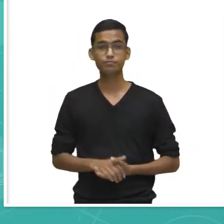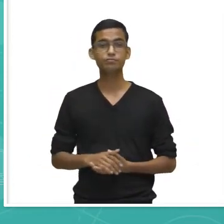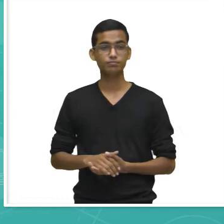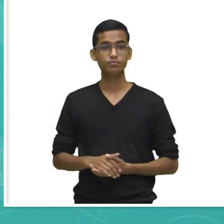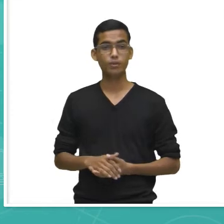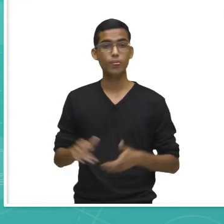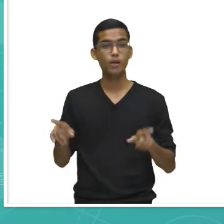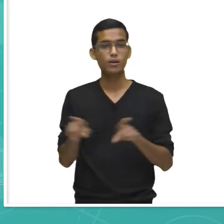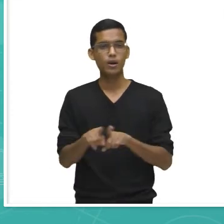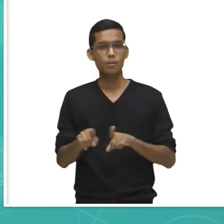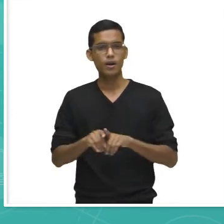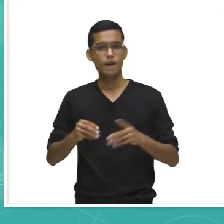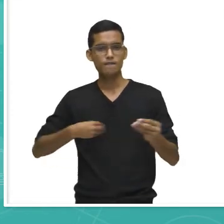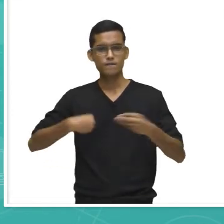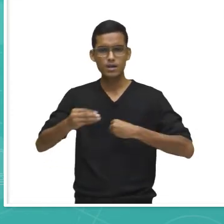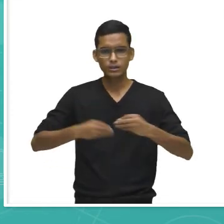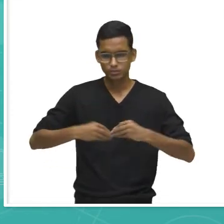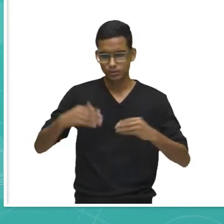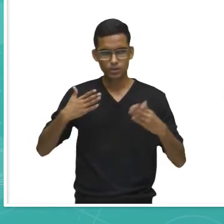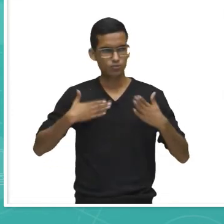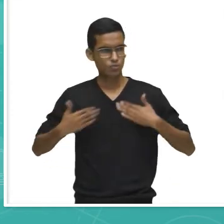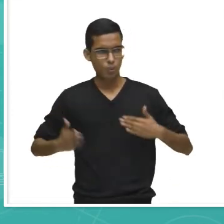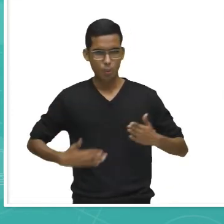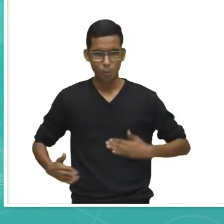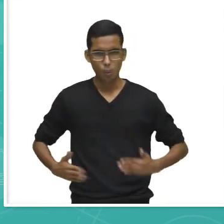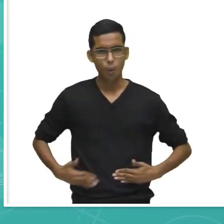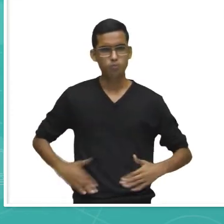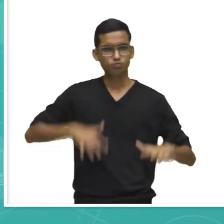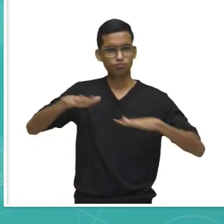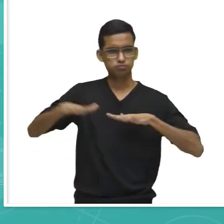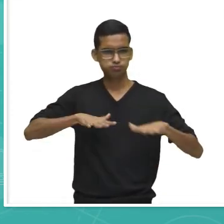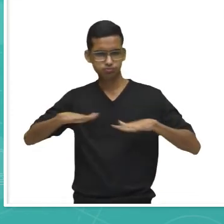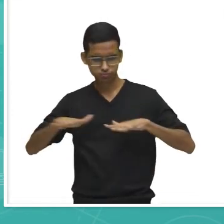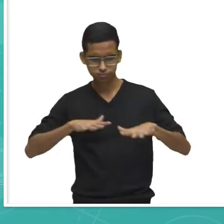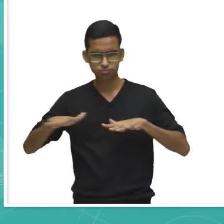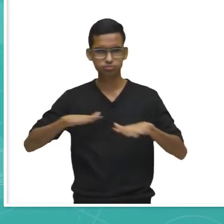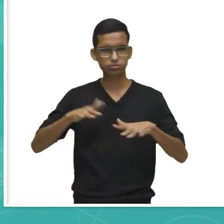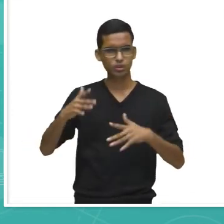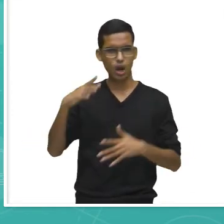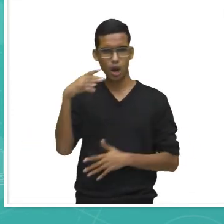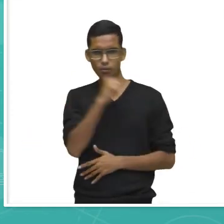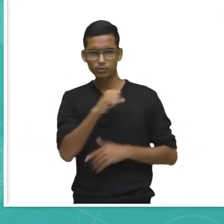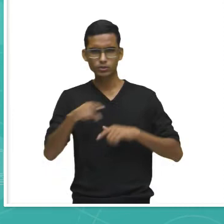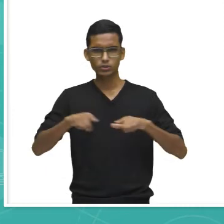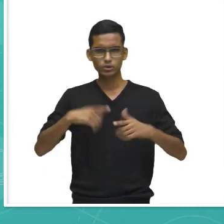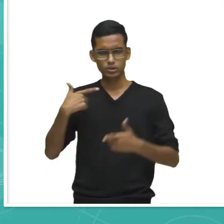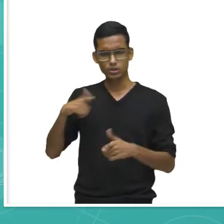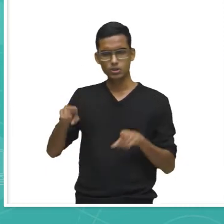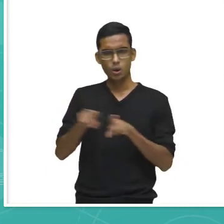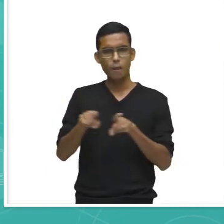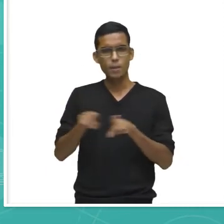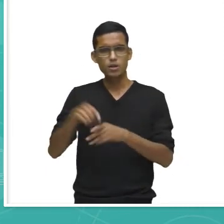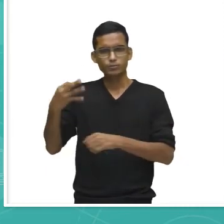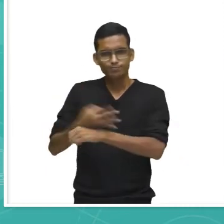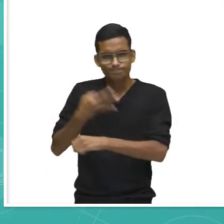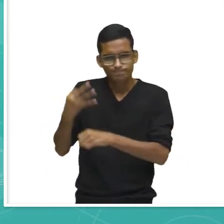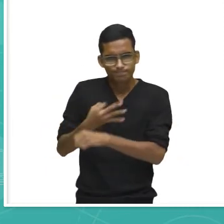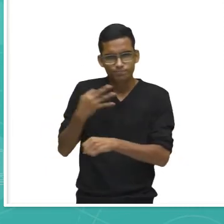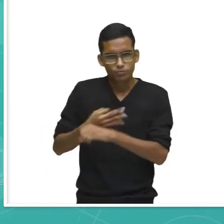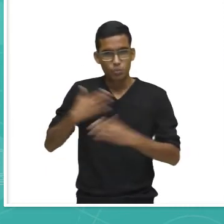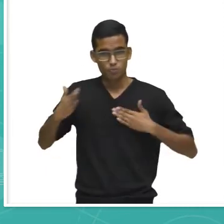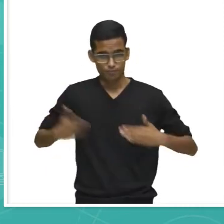da força, coordenação, ritmo, agilidade e a resistência, promovendo uma